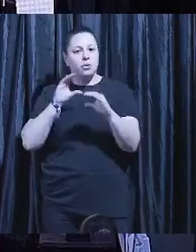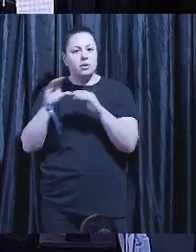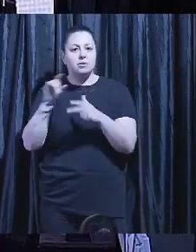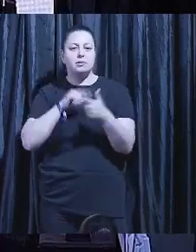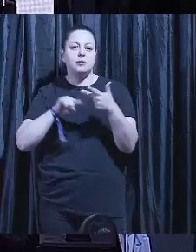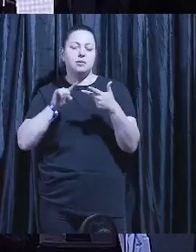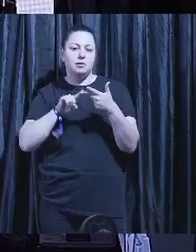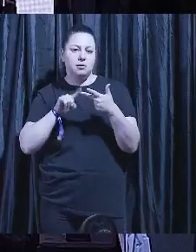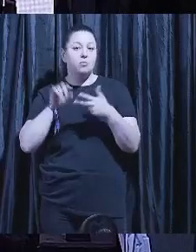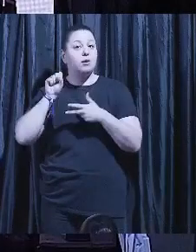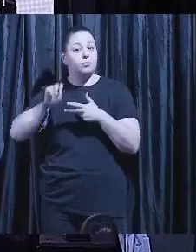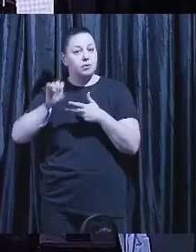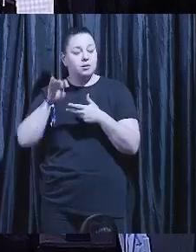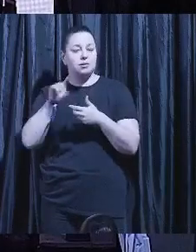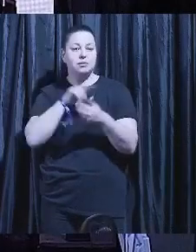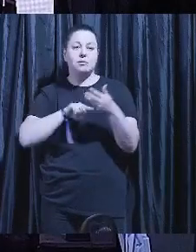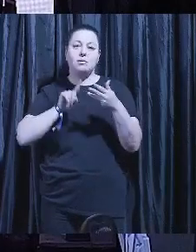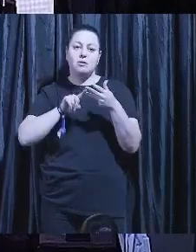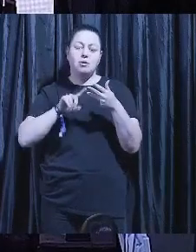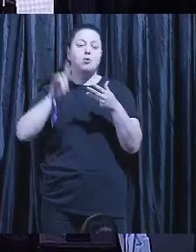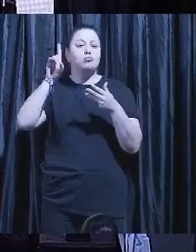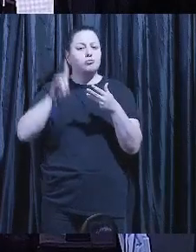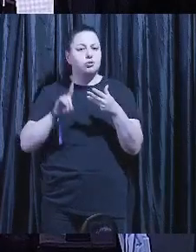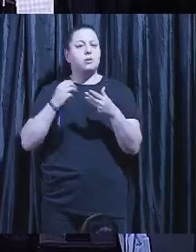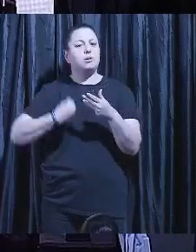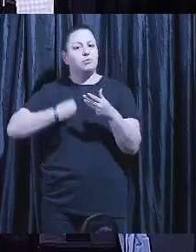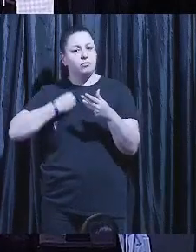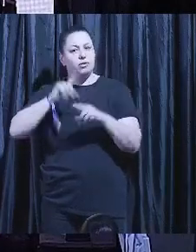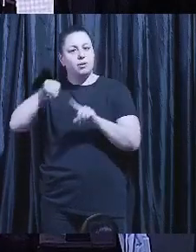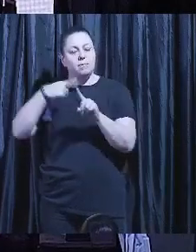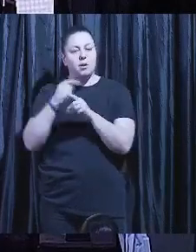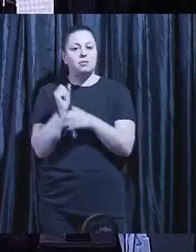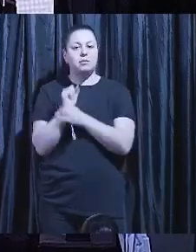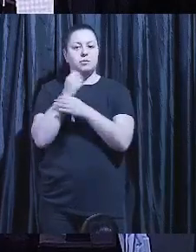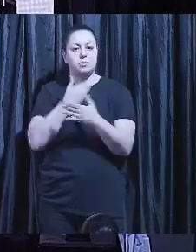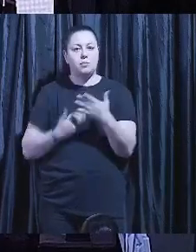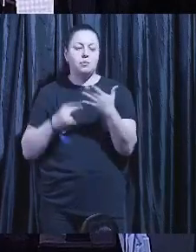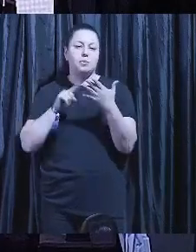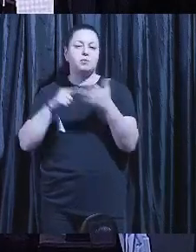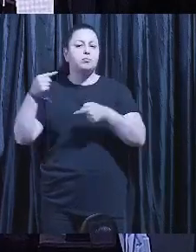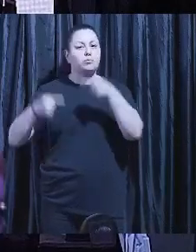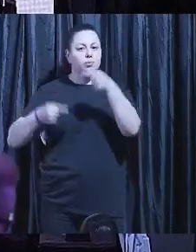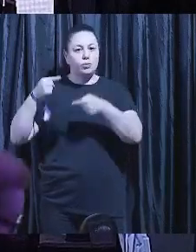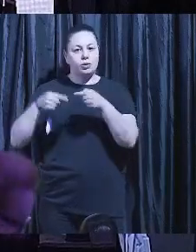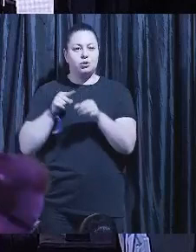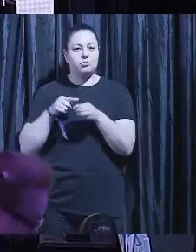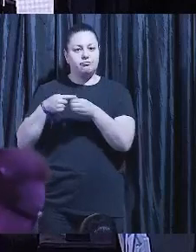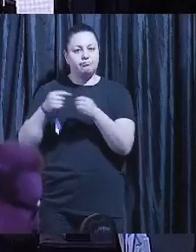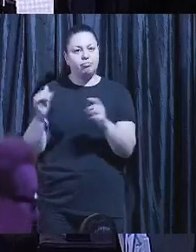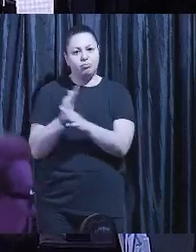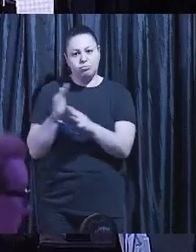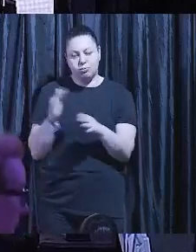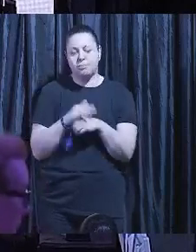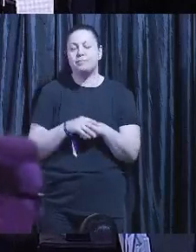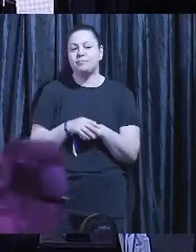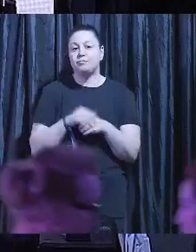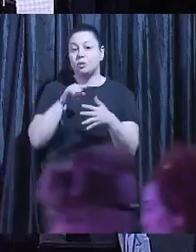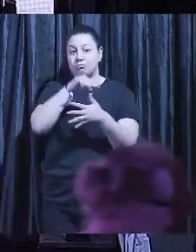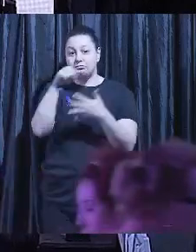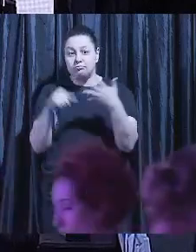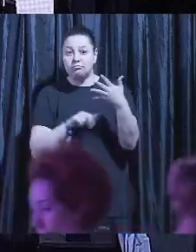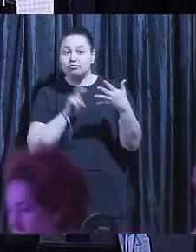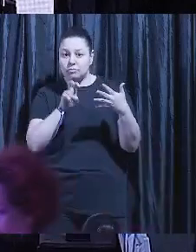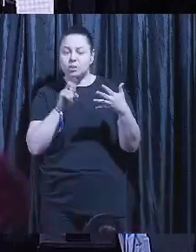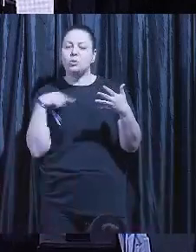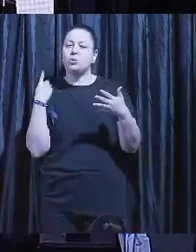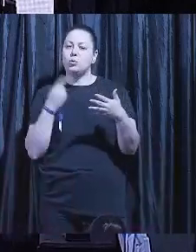o eixo de educação, de direito à vida e segurança pública e de políticas urbanas. Então, nesses eixos, o Observatório